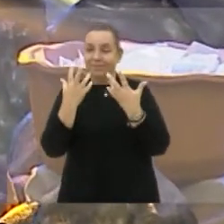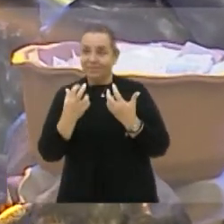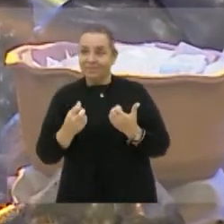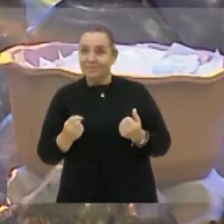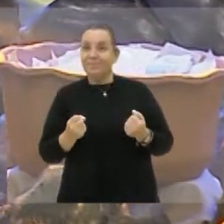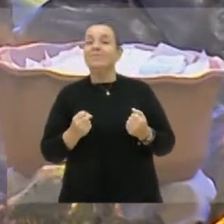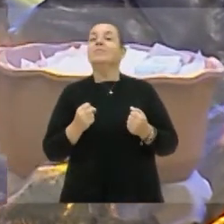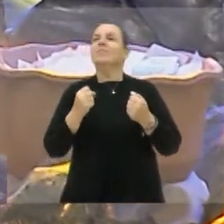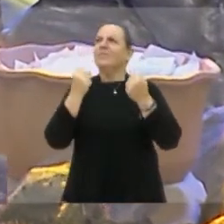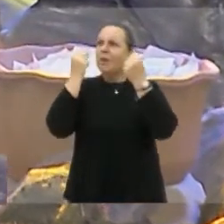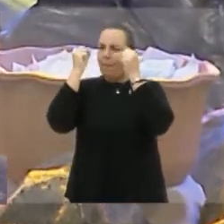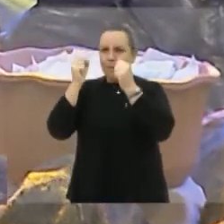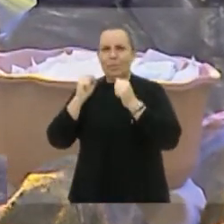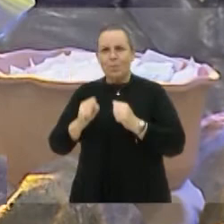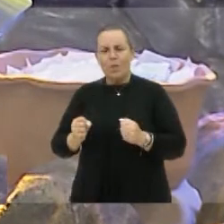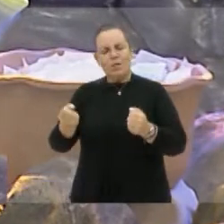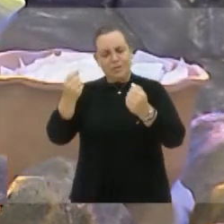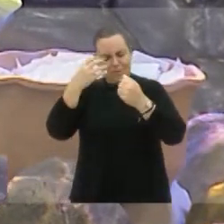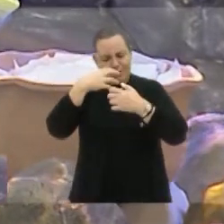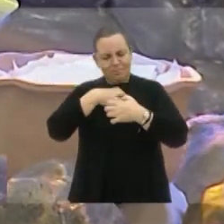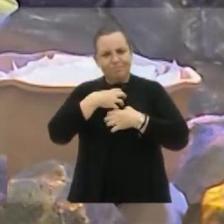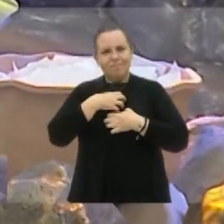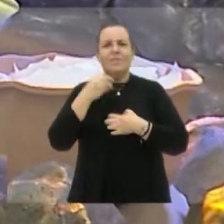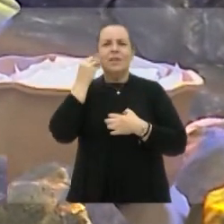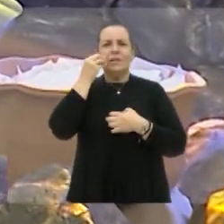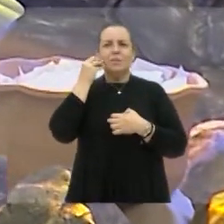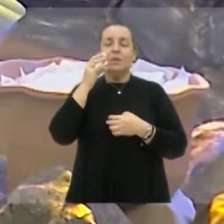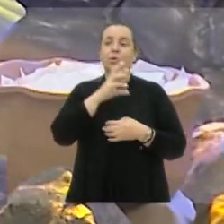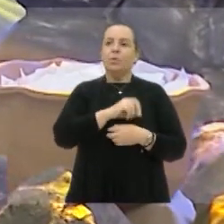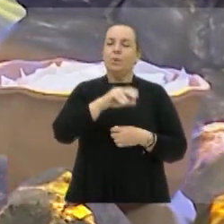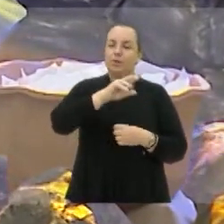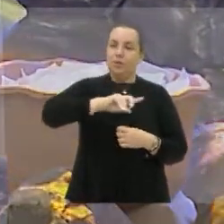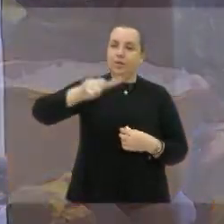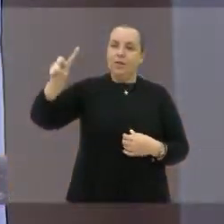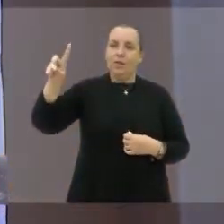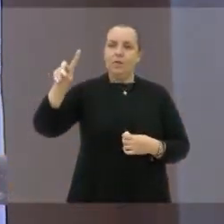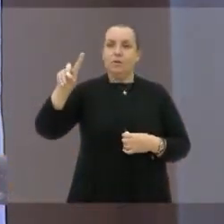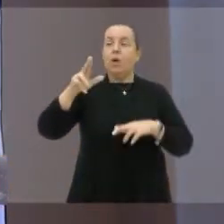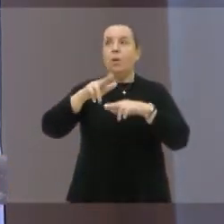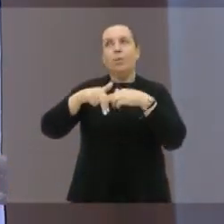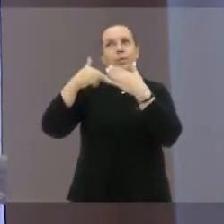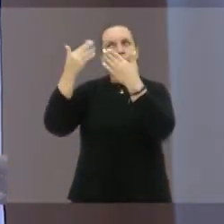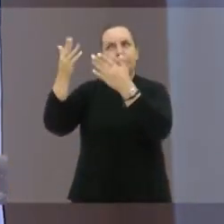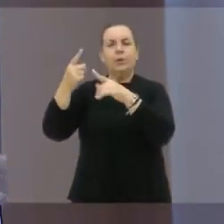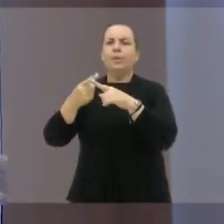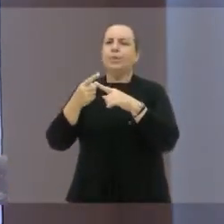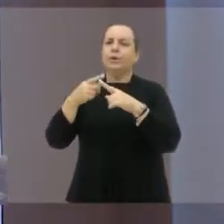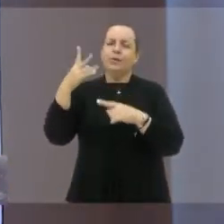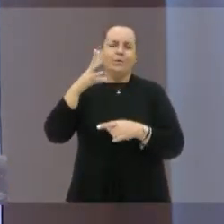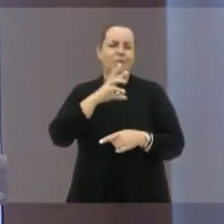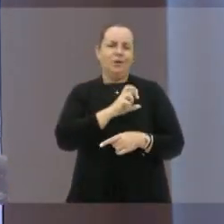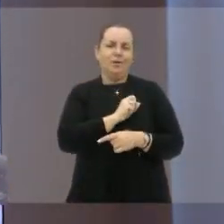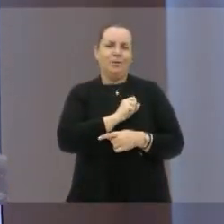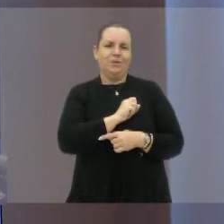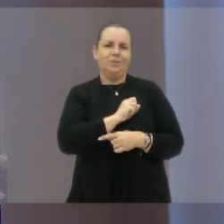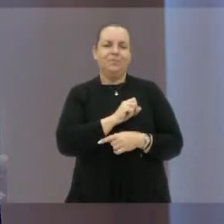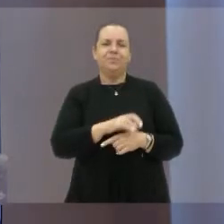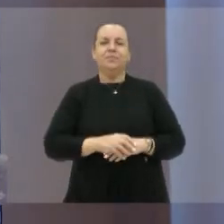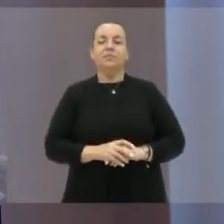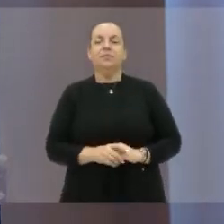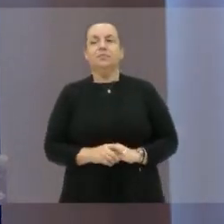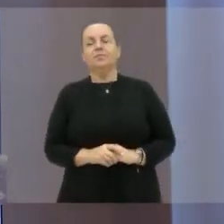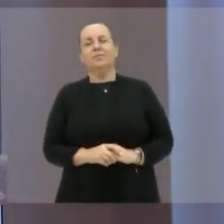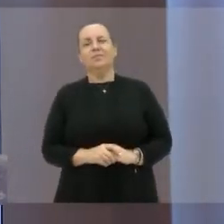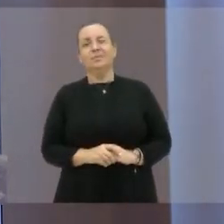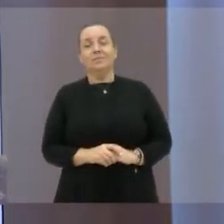o Brasil inteiro experimentando o amor de Deus. Foi por ti, porque eu te amo. Tenho